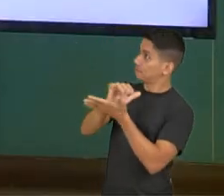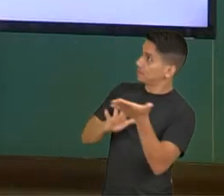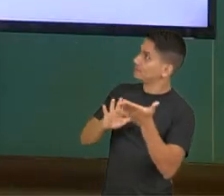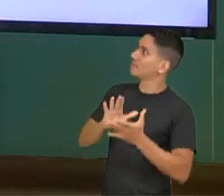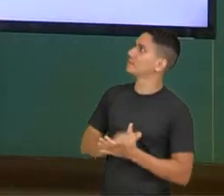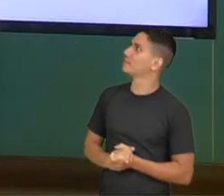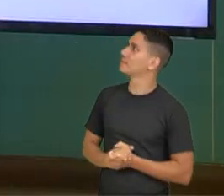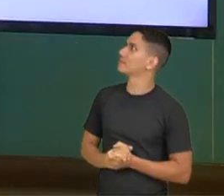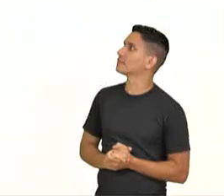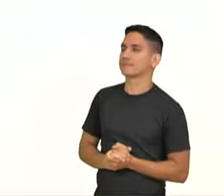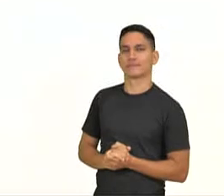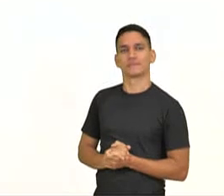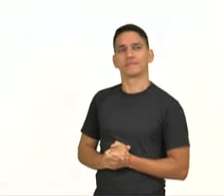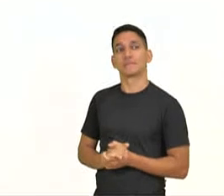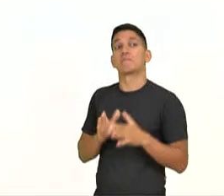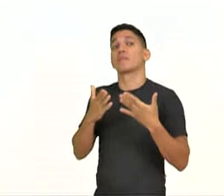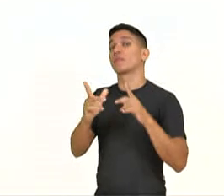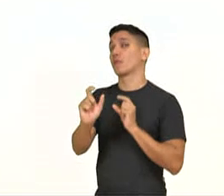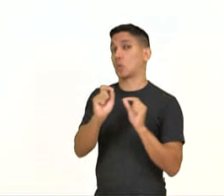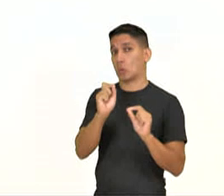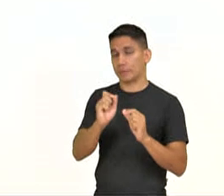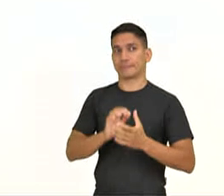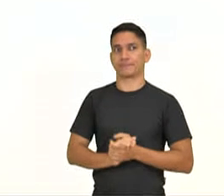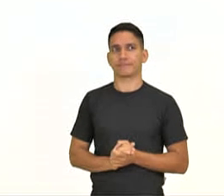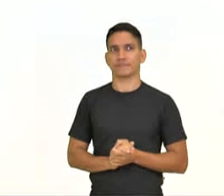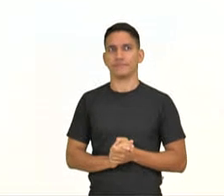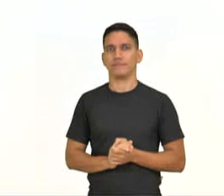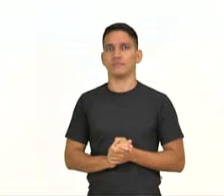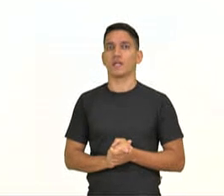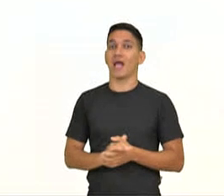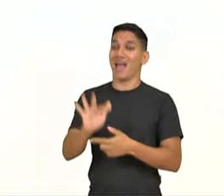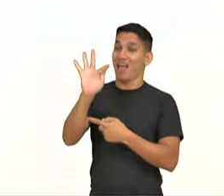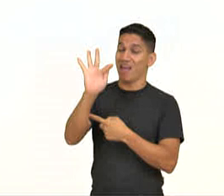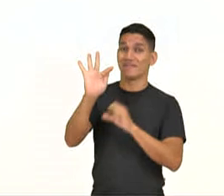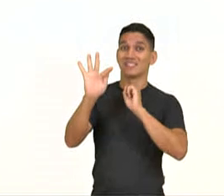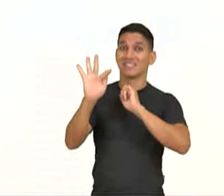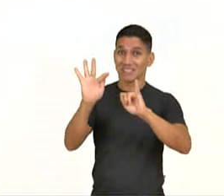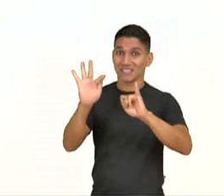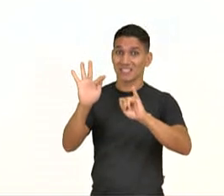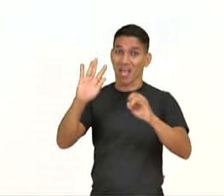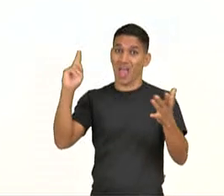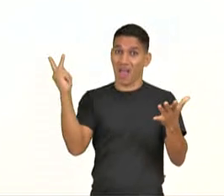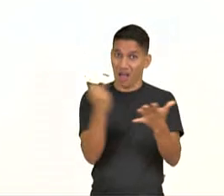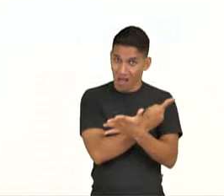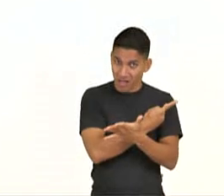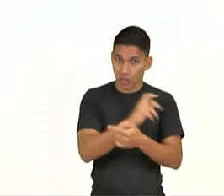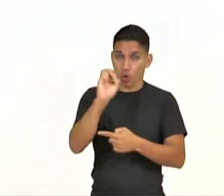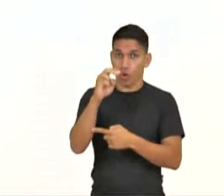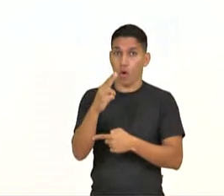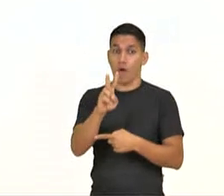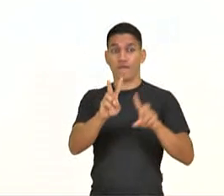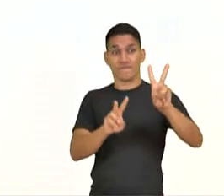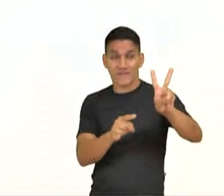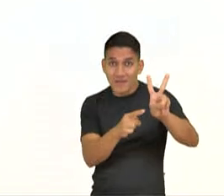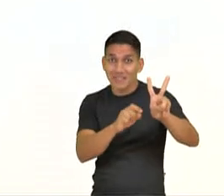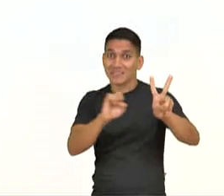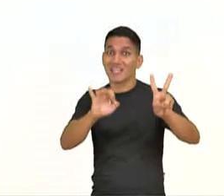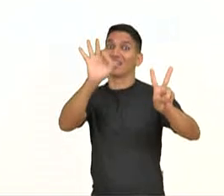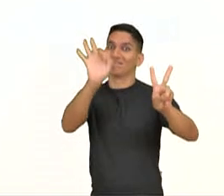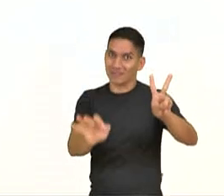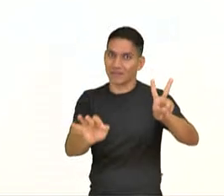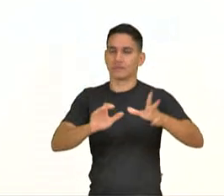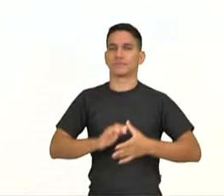exercício. Então, F para afirmativa falsa e V para afirmativa verdadeira.